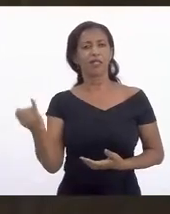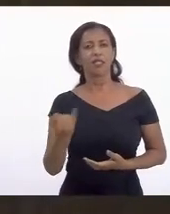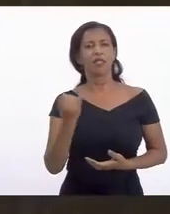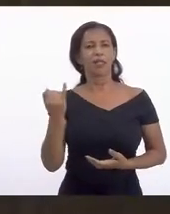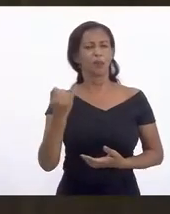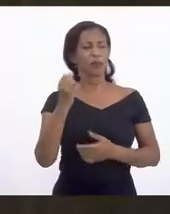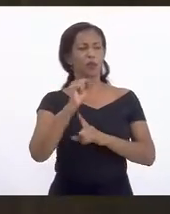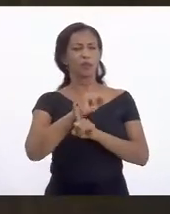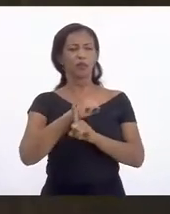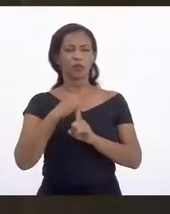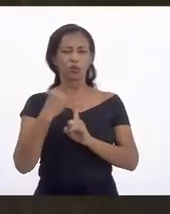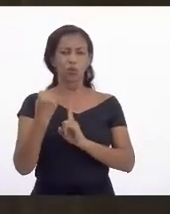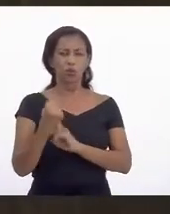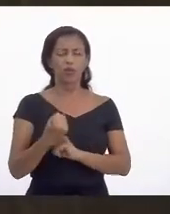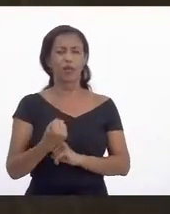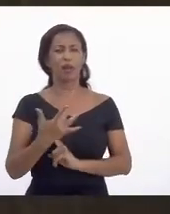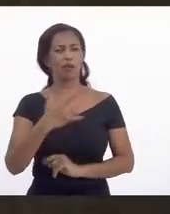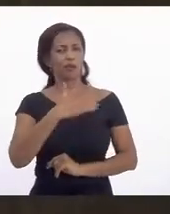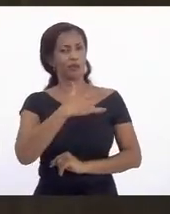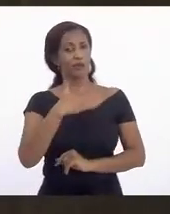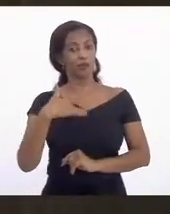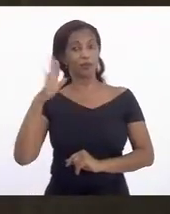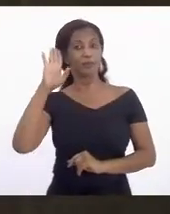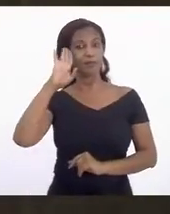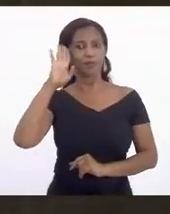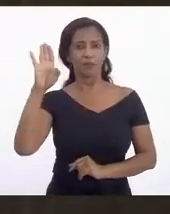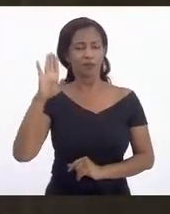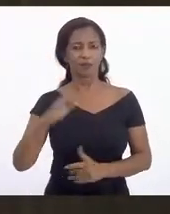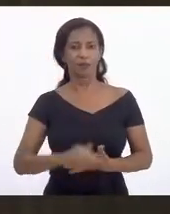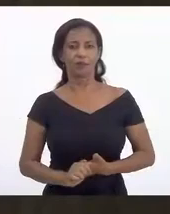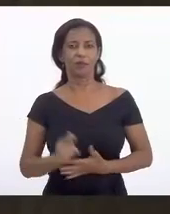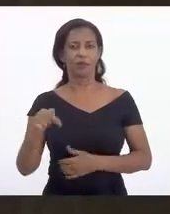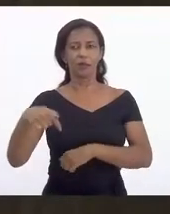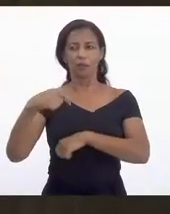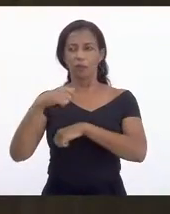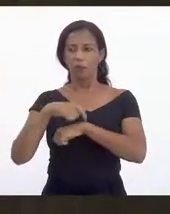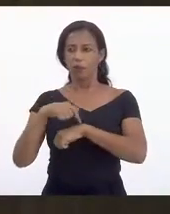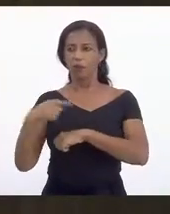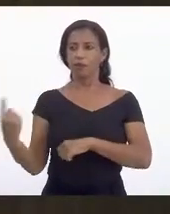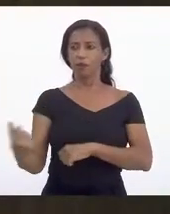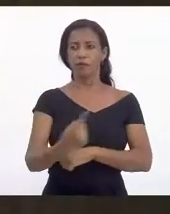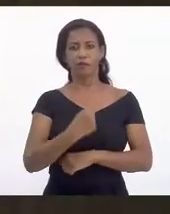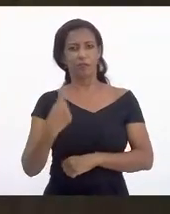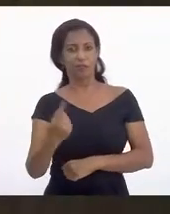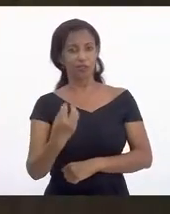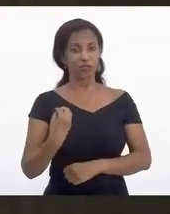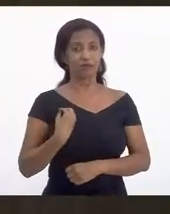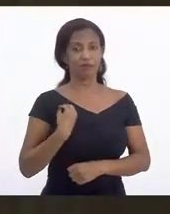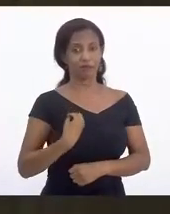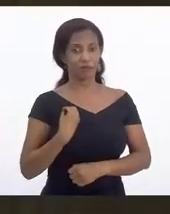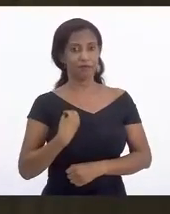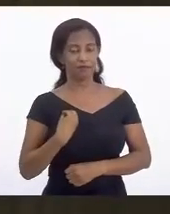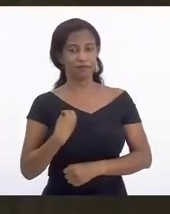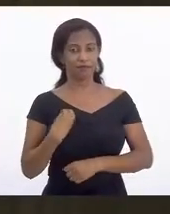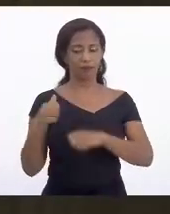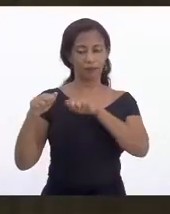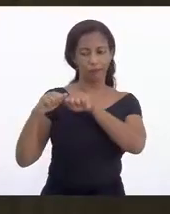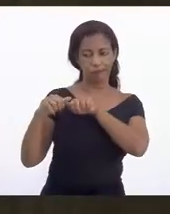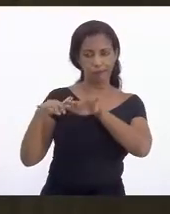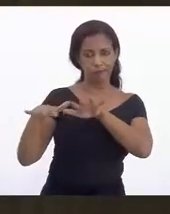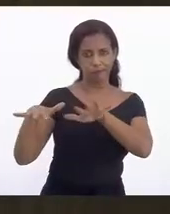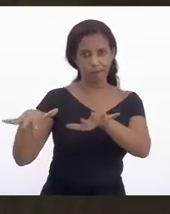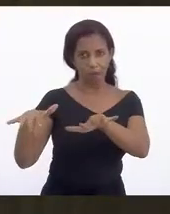importantes sociais e de saúde, principalmente, nesse momento em que a gente ainda vive a